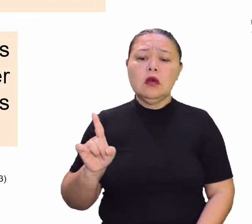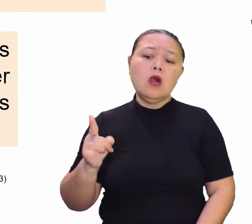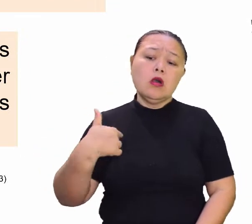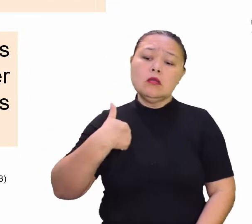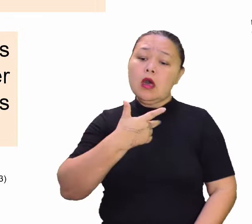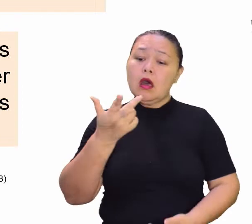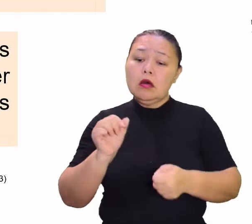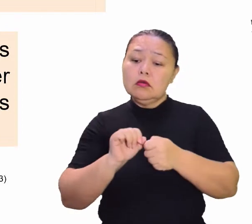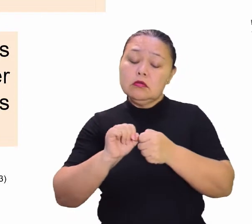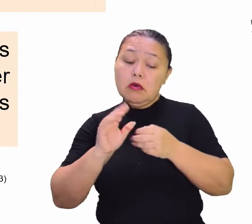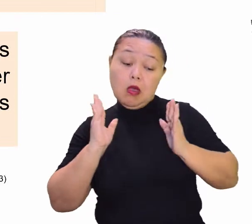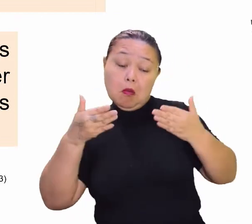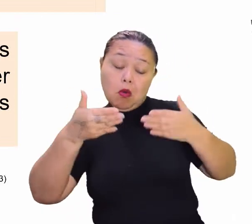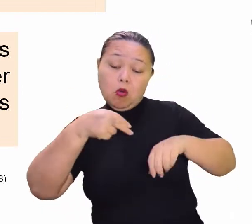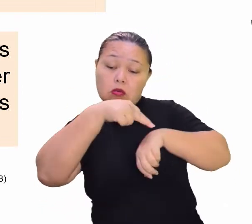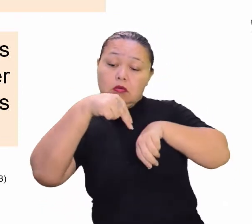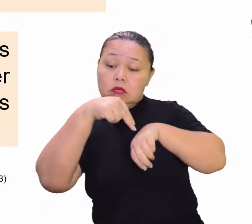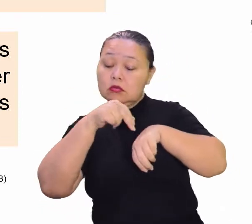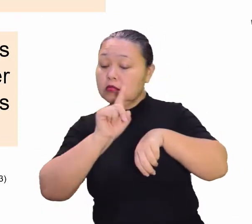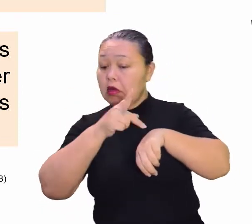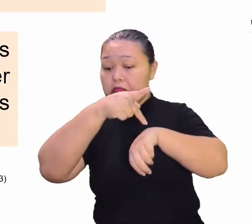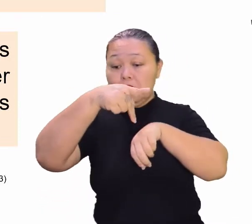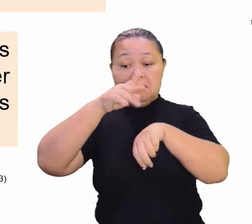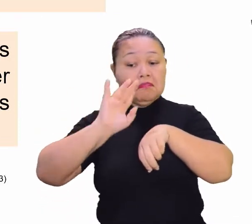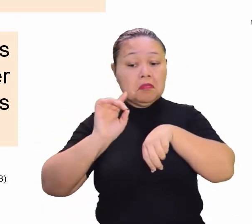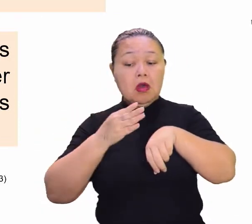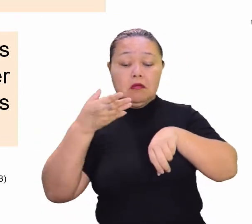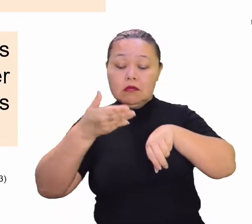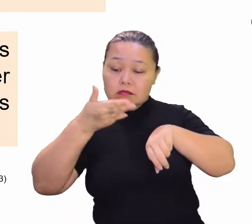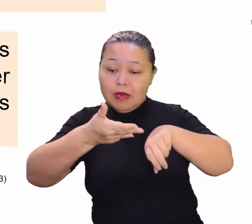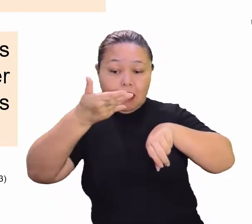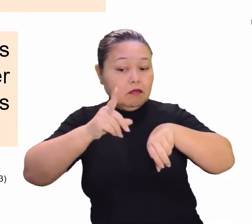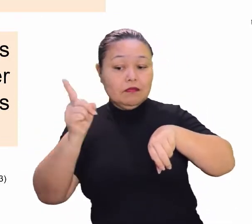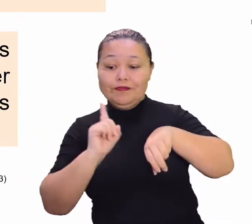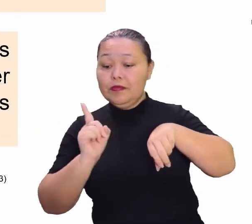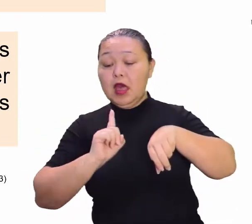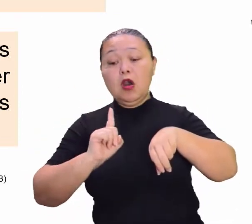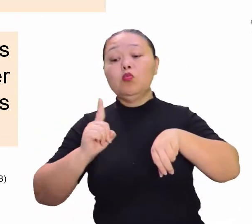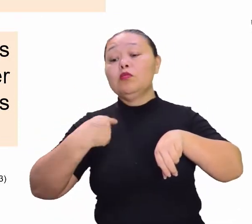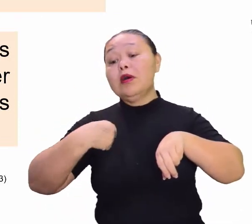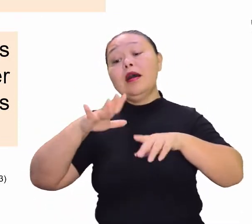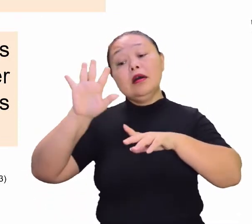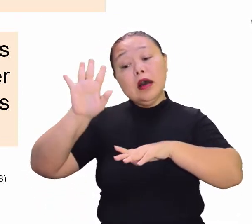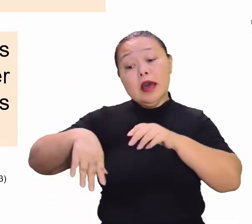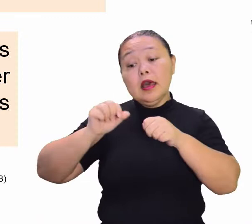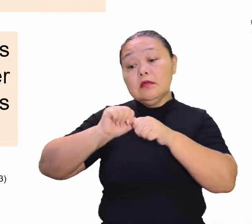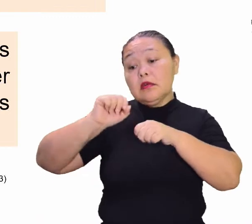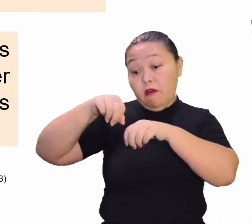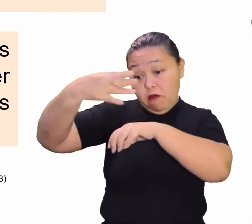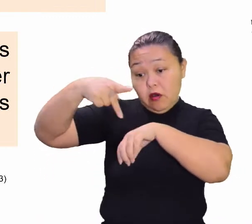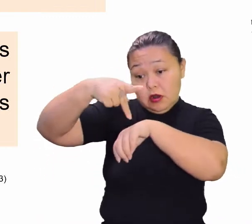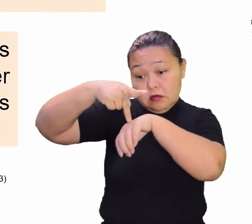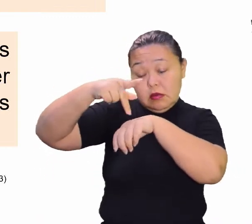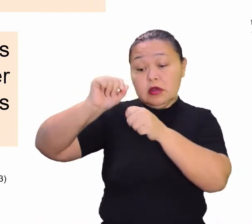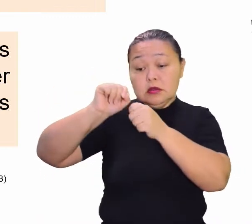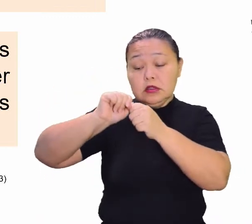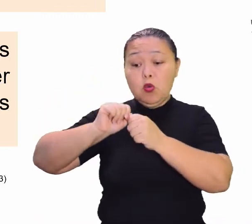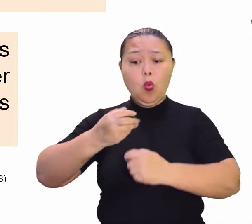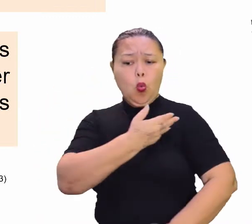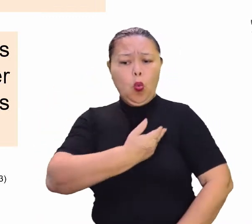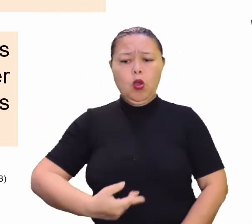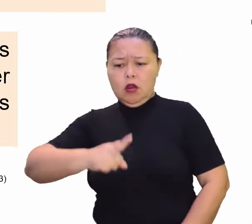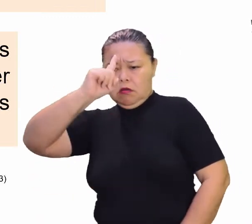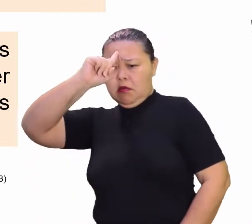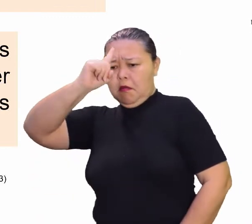do povo, da nação, né? Em vários países aí fora, são governos autoritários, ditatoriais, que muitas das vezes mantêm relações com